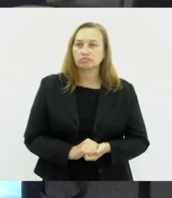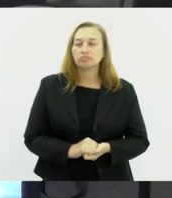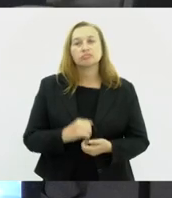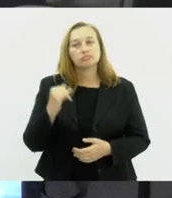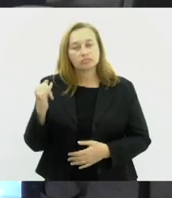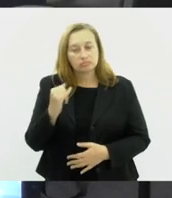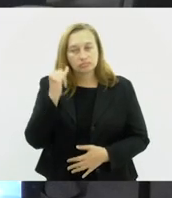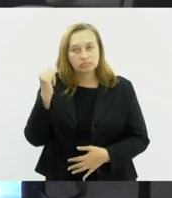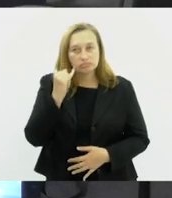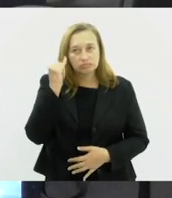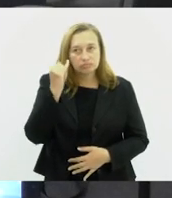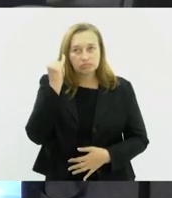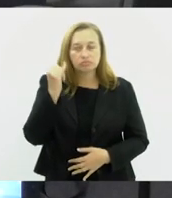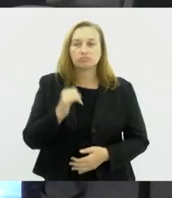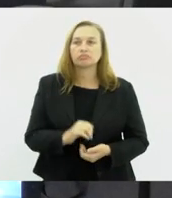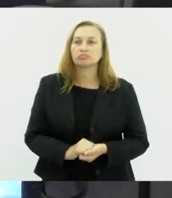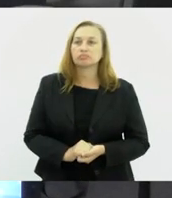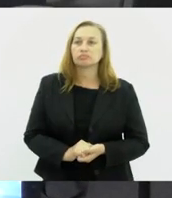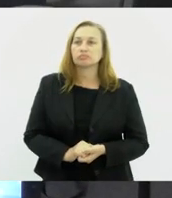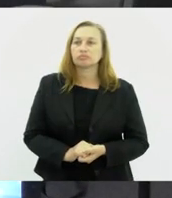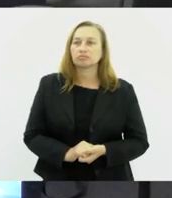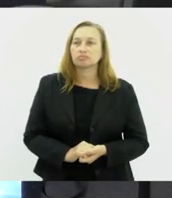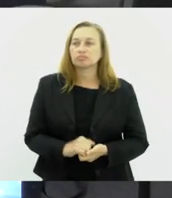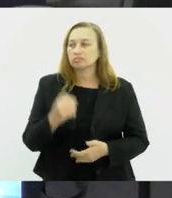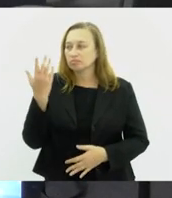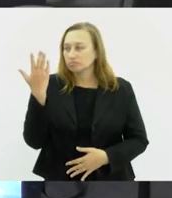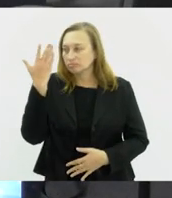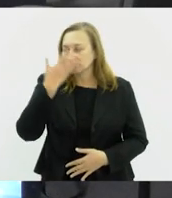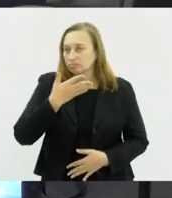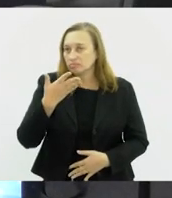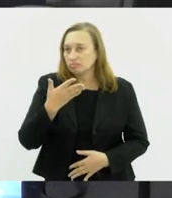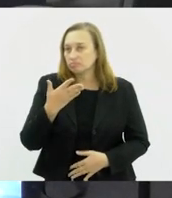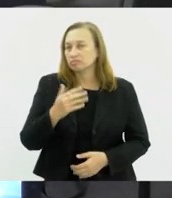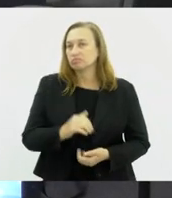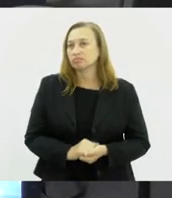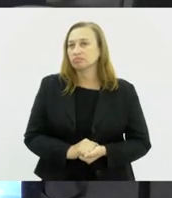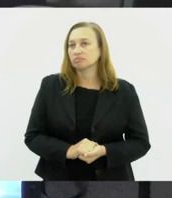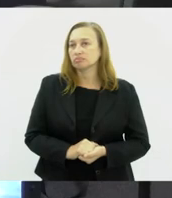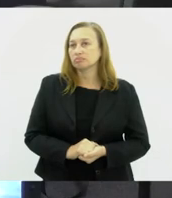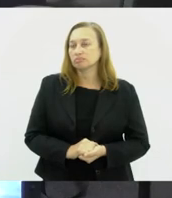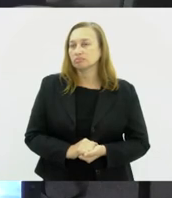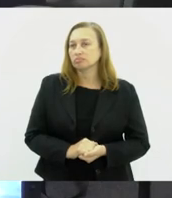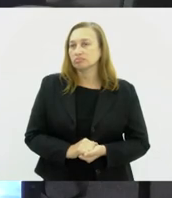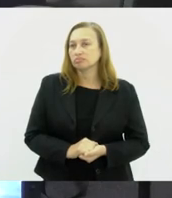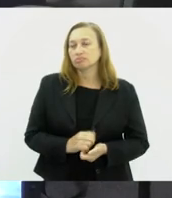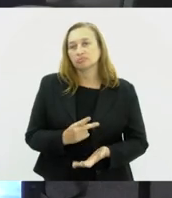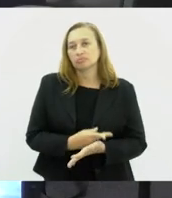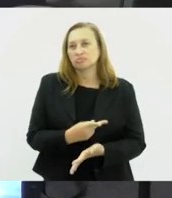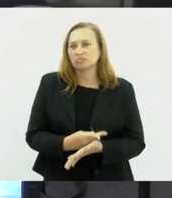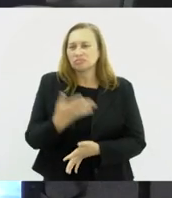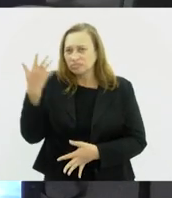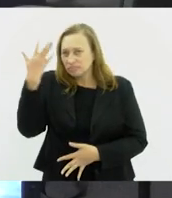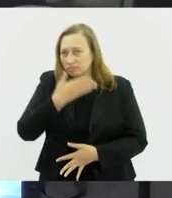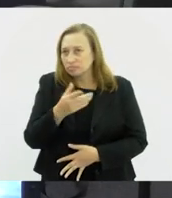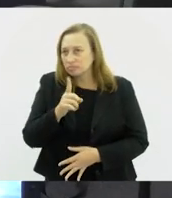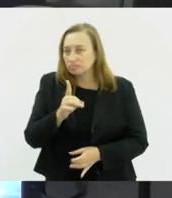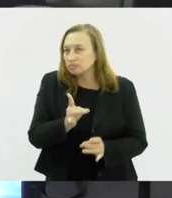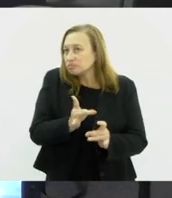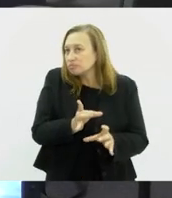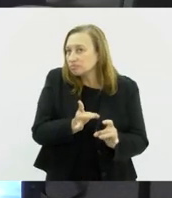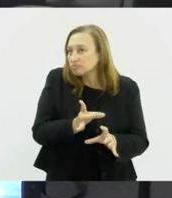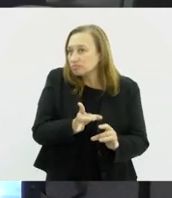importante né é que é uma prova diabólica porque você provar que não ia vender é uma